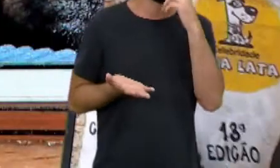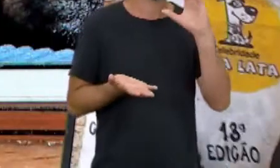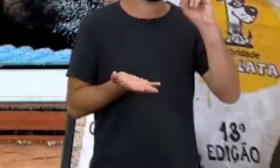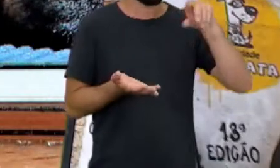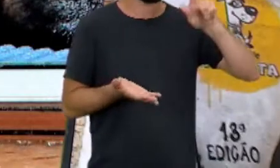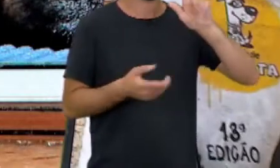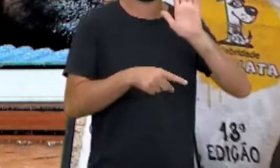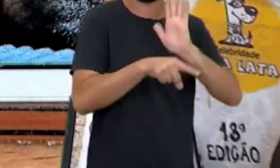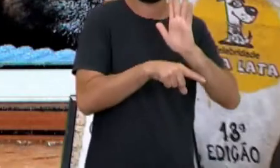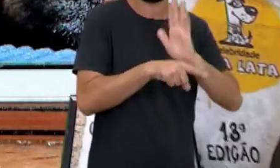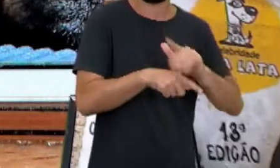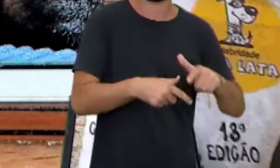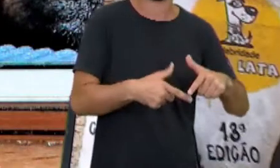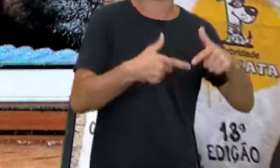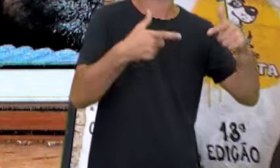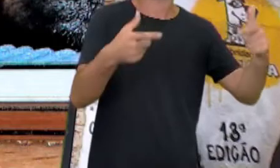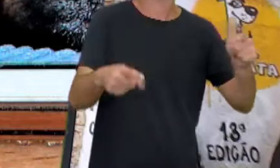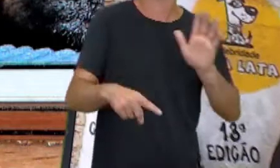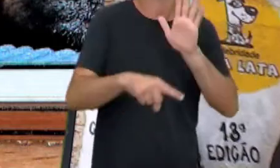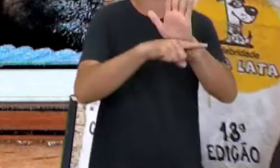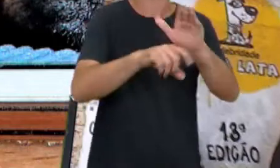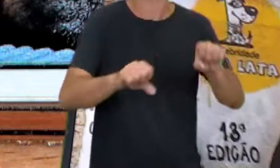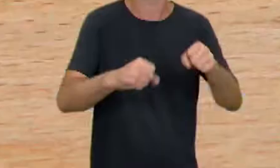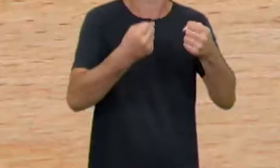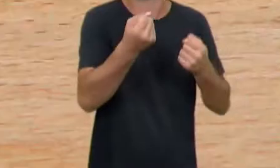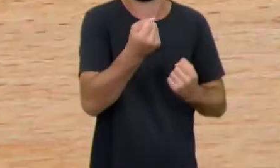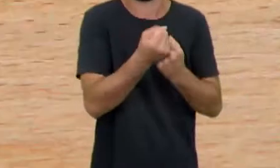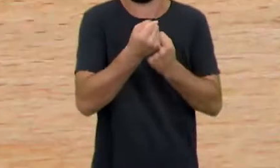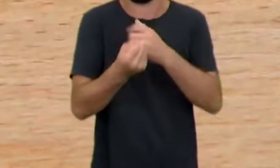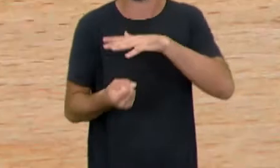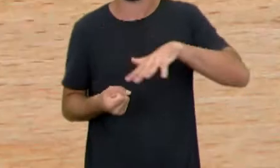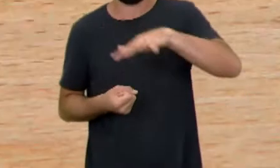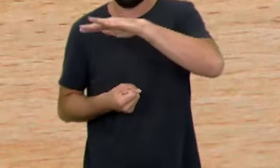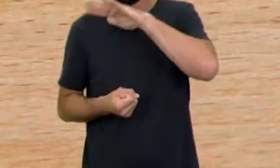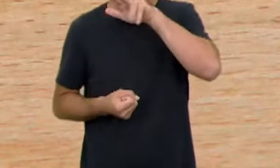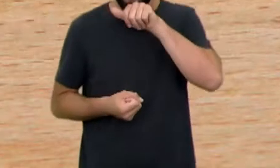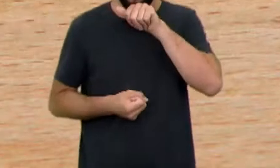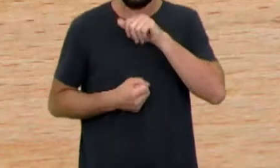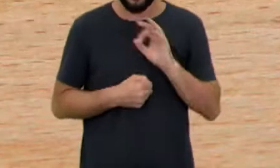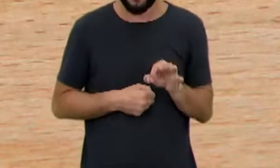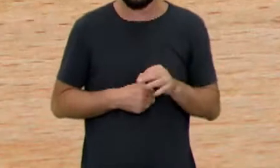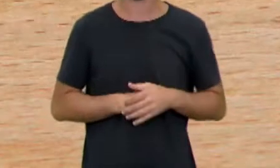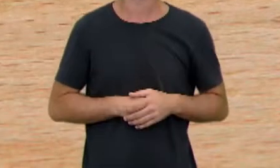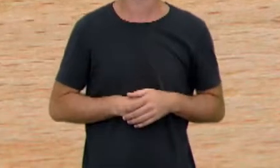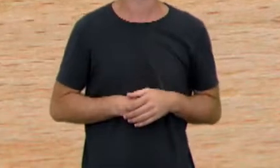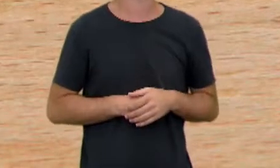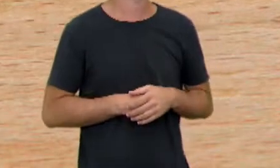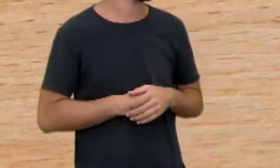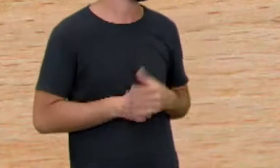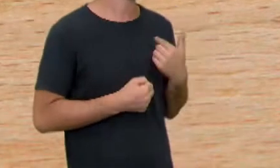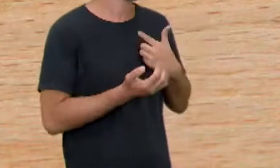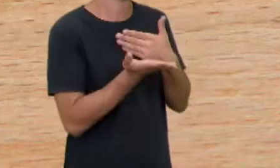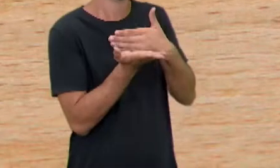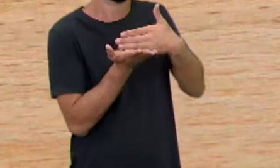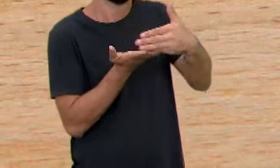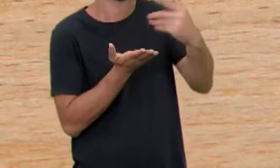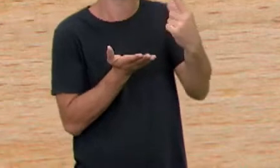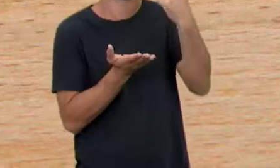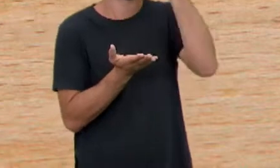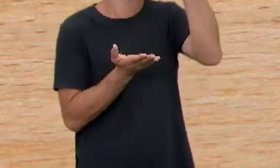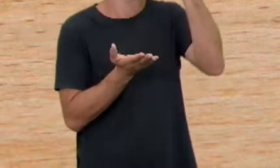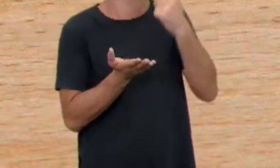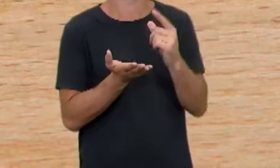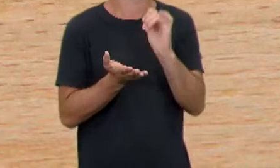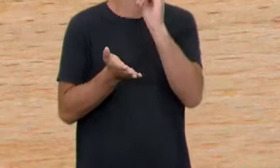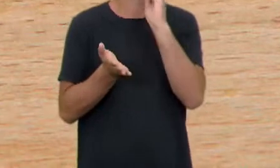para... o benefício da causa animal. A ONG, por exemplo, eu comercializo ali os produtos da ONG, né? No caso, o carro-chefe é o